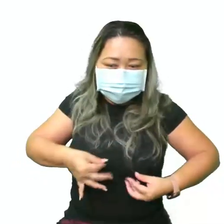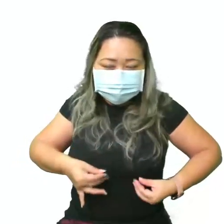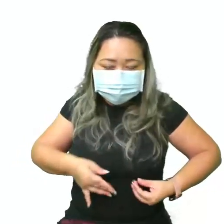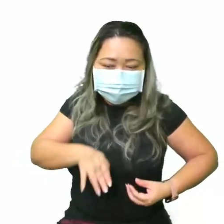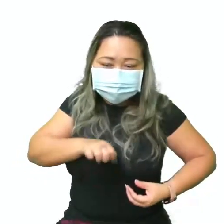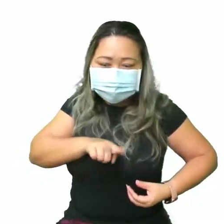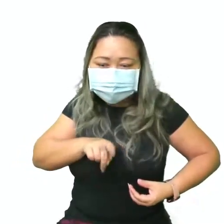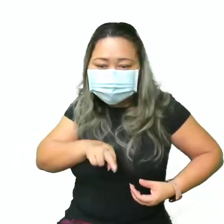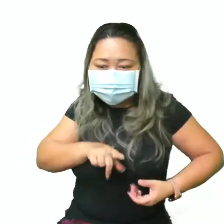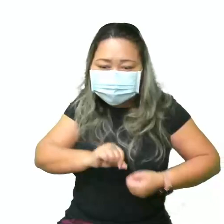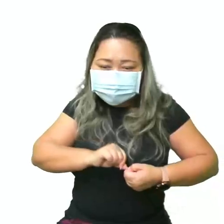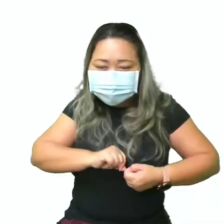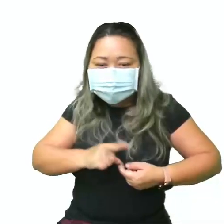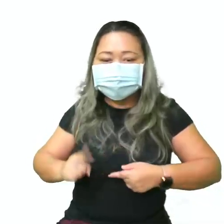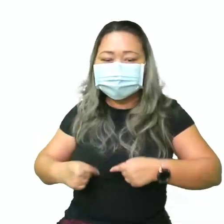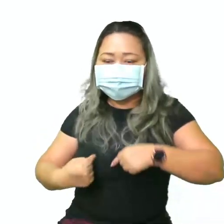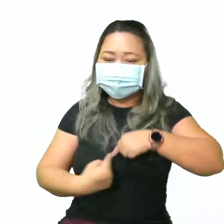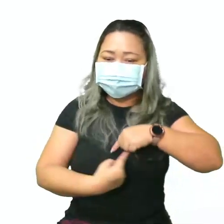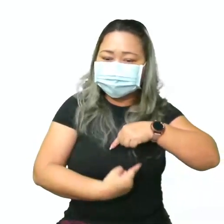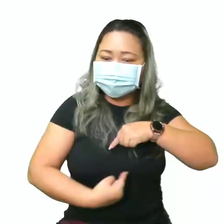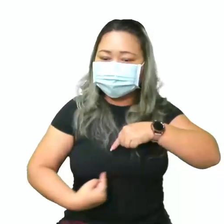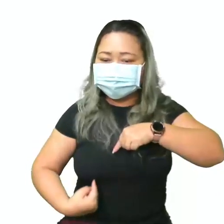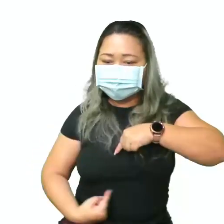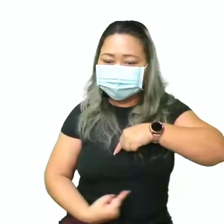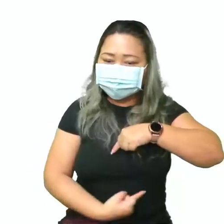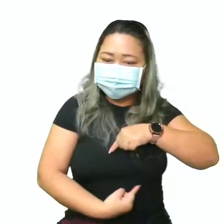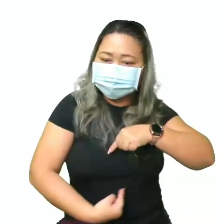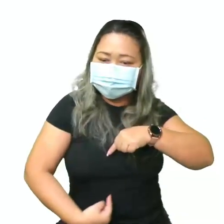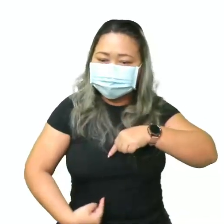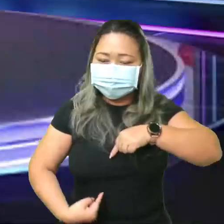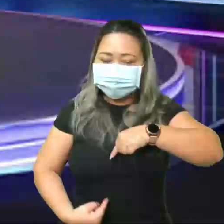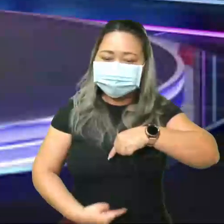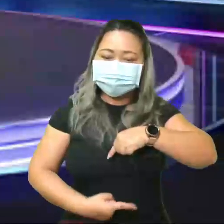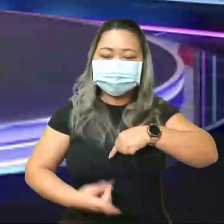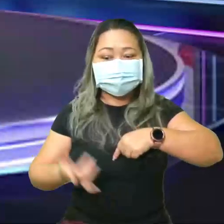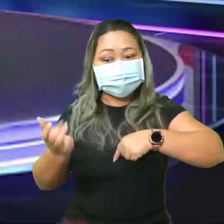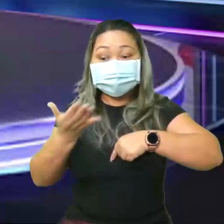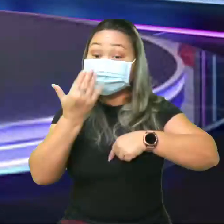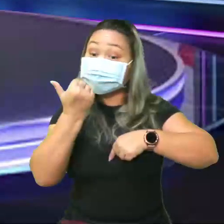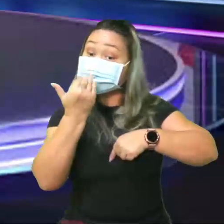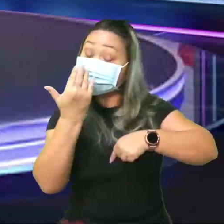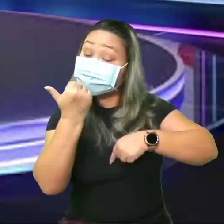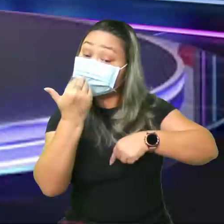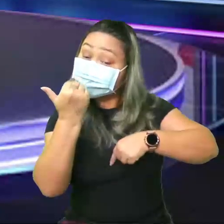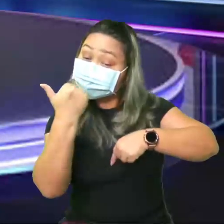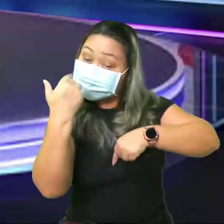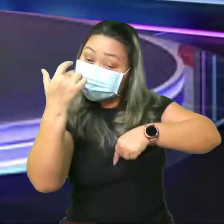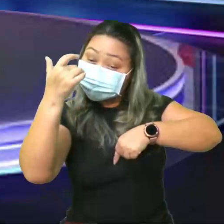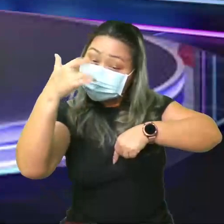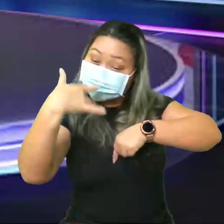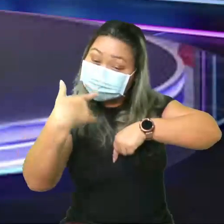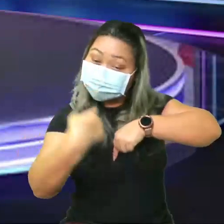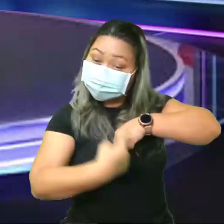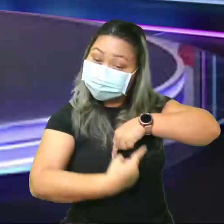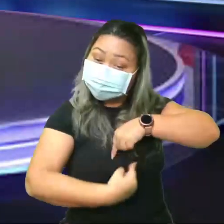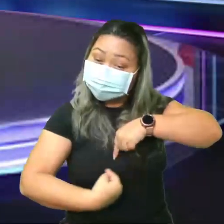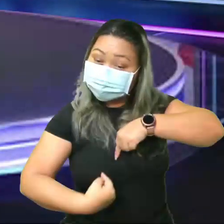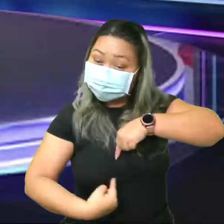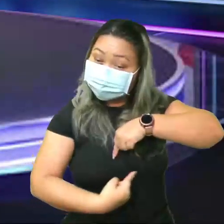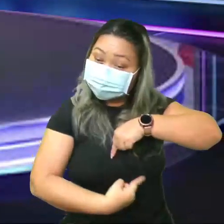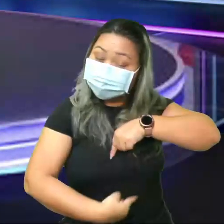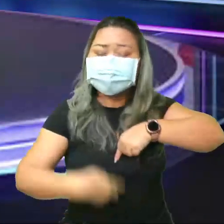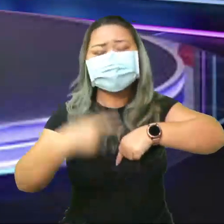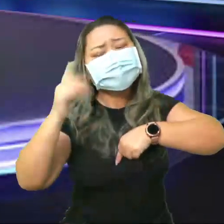mal. Mas não foi mal, não. Eu falei bau. Volta lá, então, para nossa telinha. O